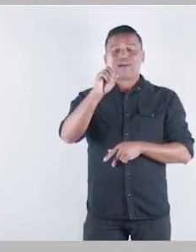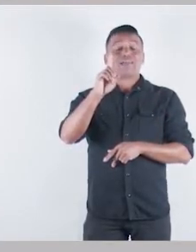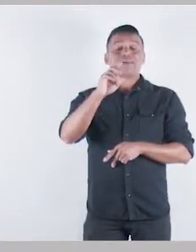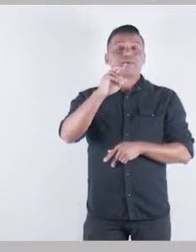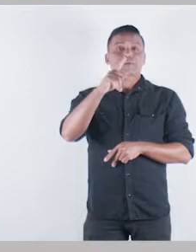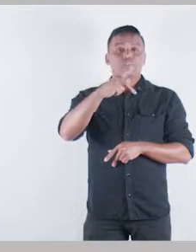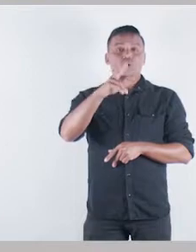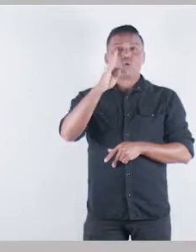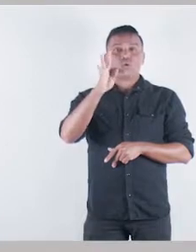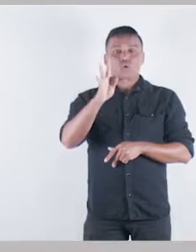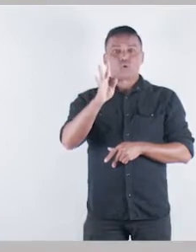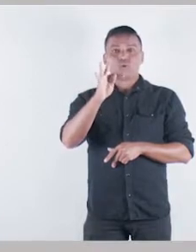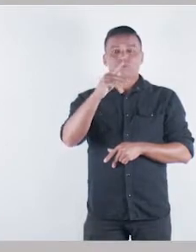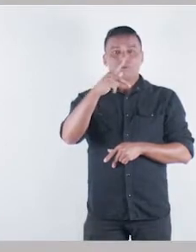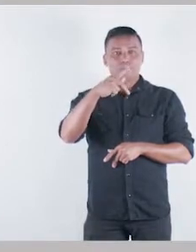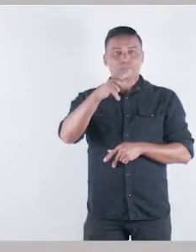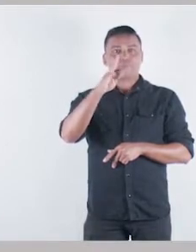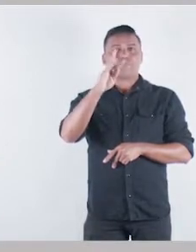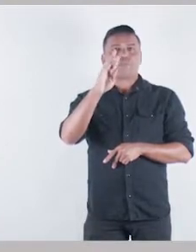Rua Uruguaiana.